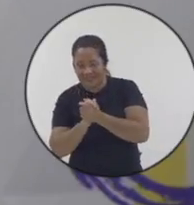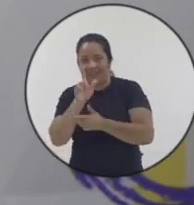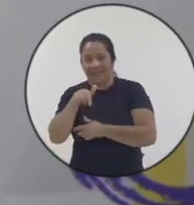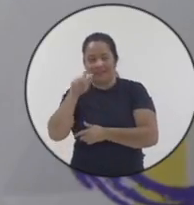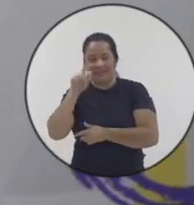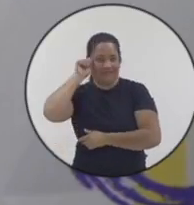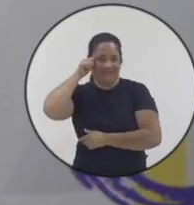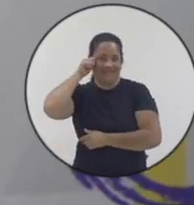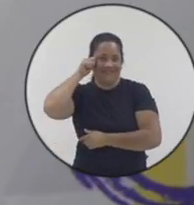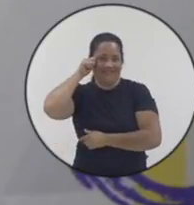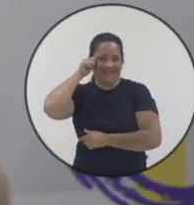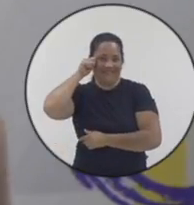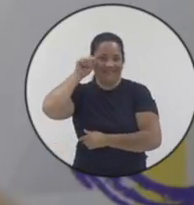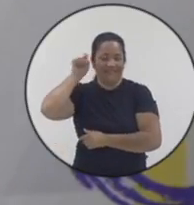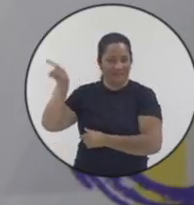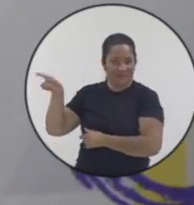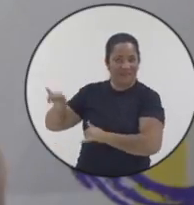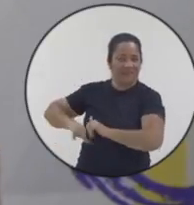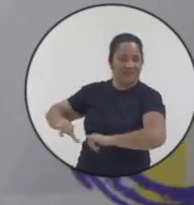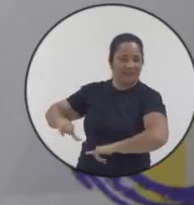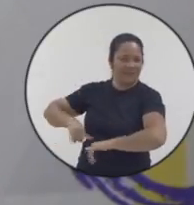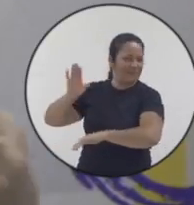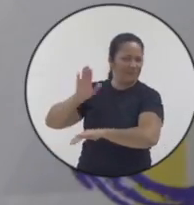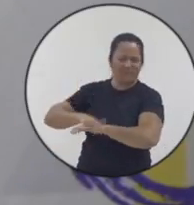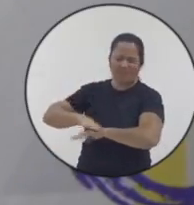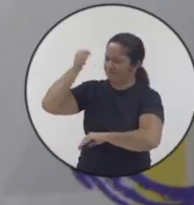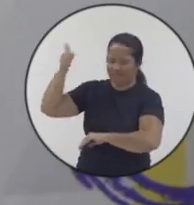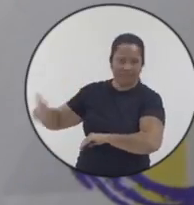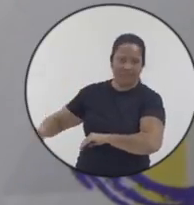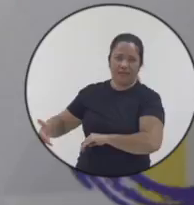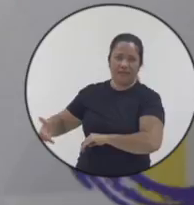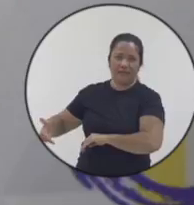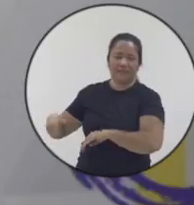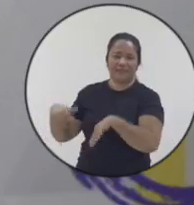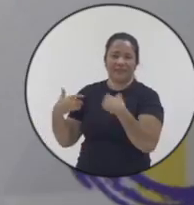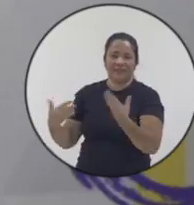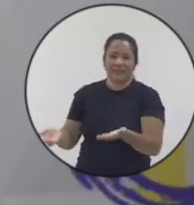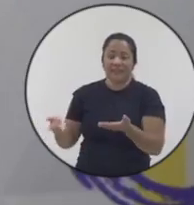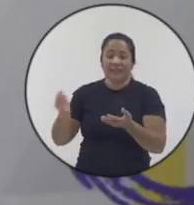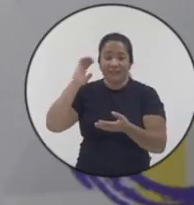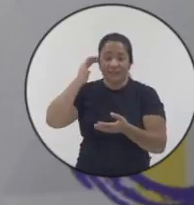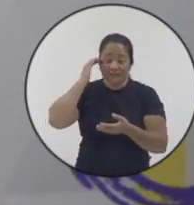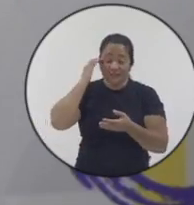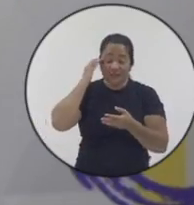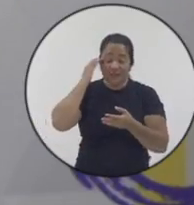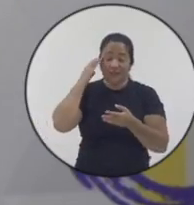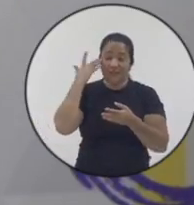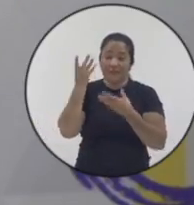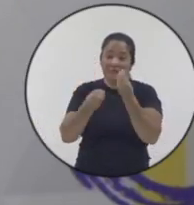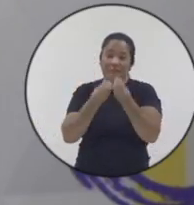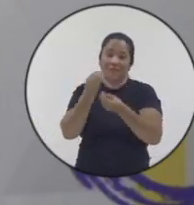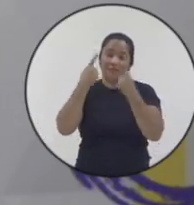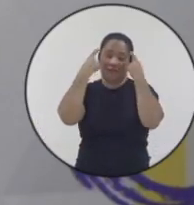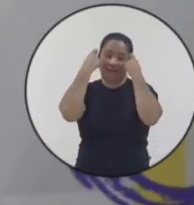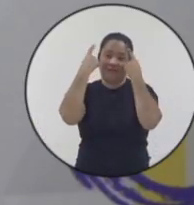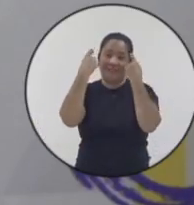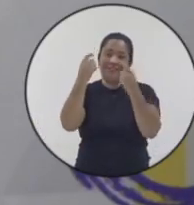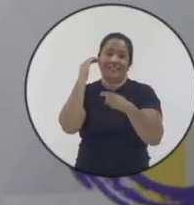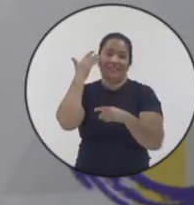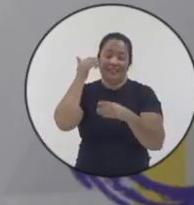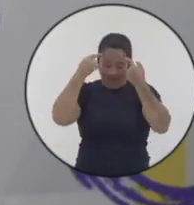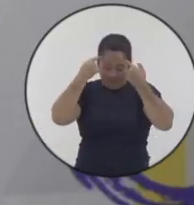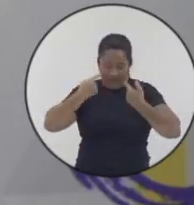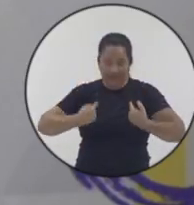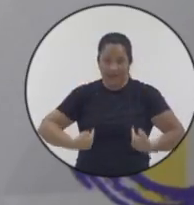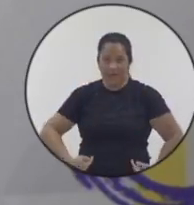ensinado muito a entender que complexificar o olhar sobre a violência que nos chega é necessariamente interseccionalizar, entender que os nossos corpos pesam